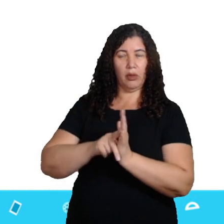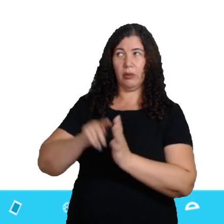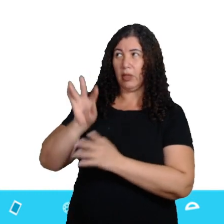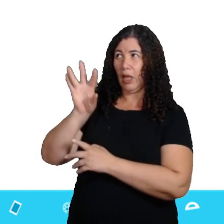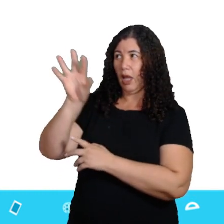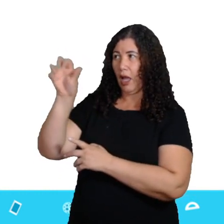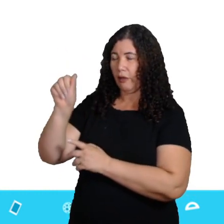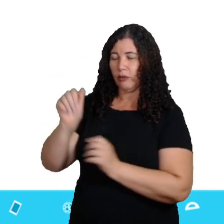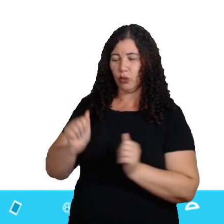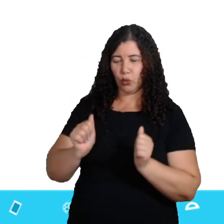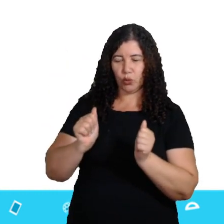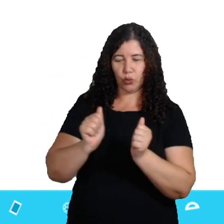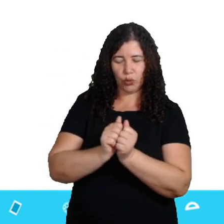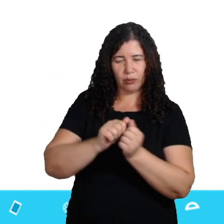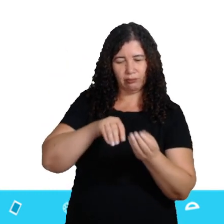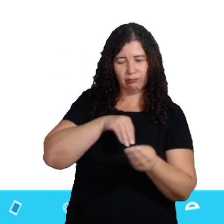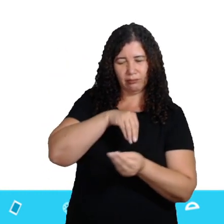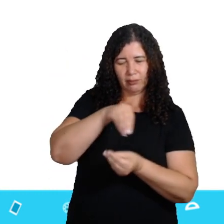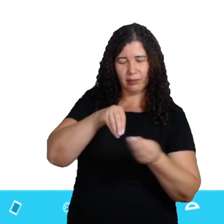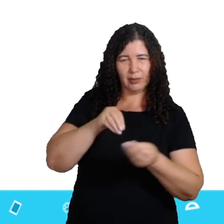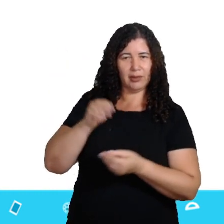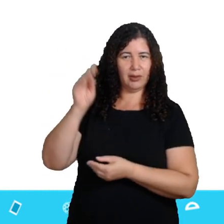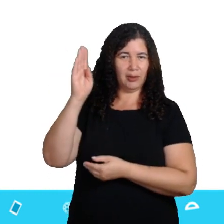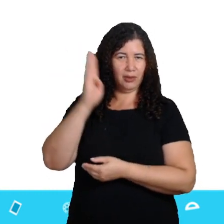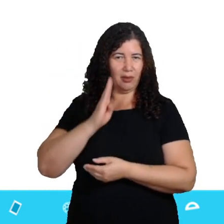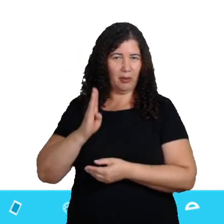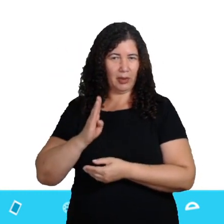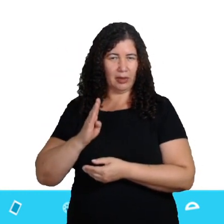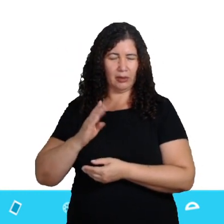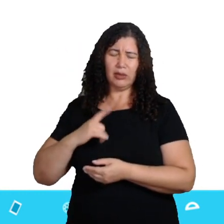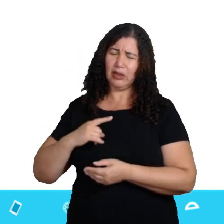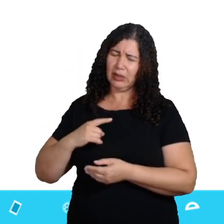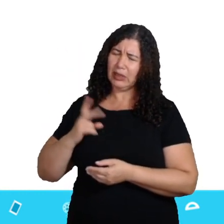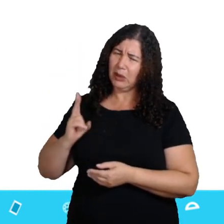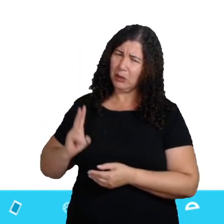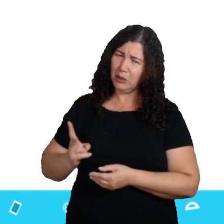afro-brasileira, registrando-se desde